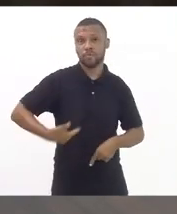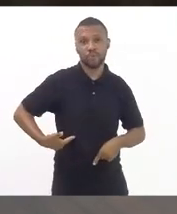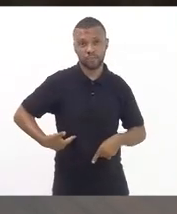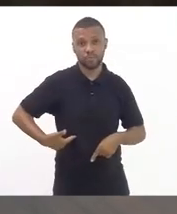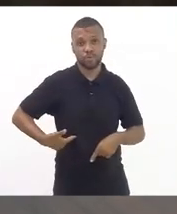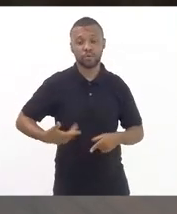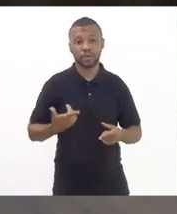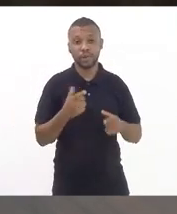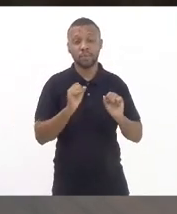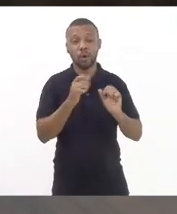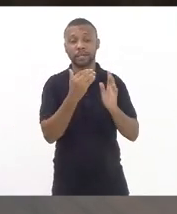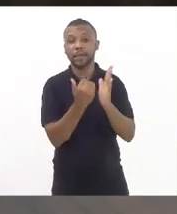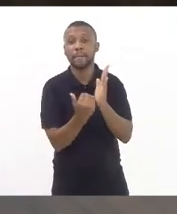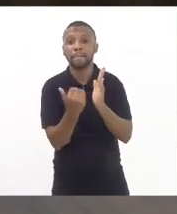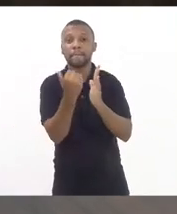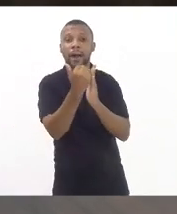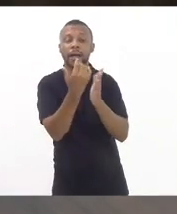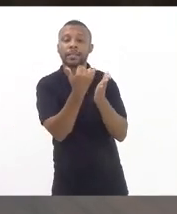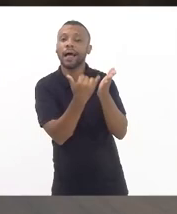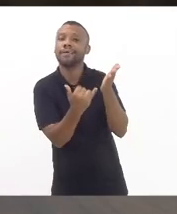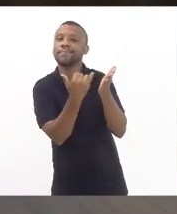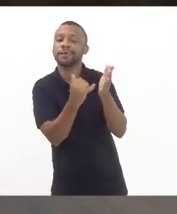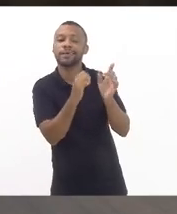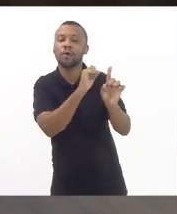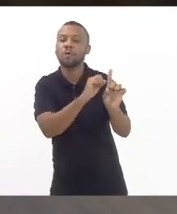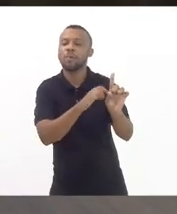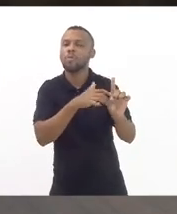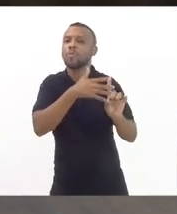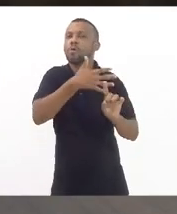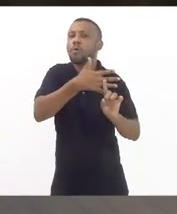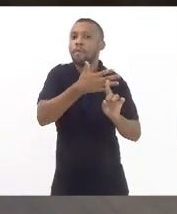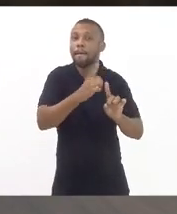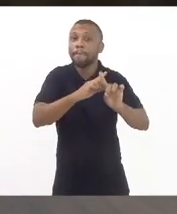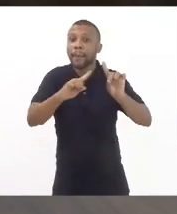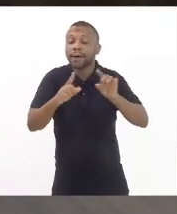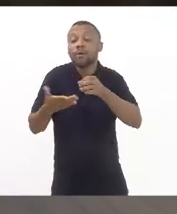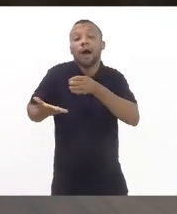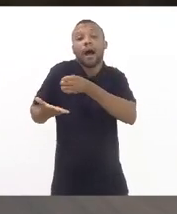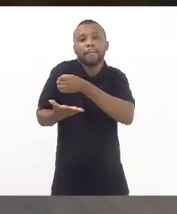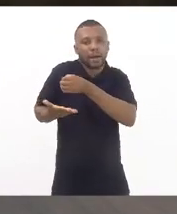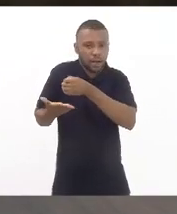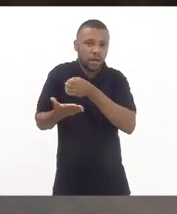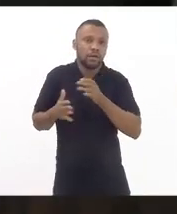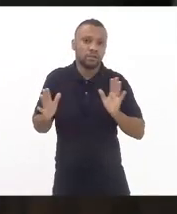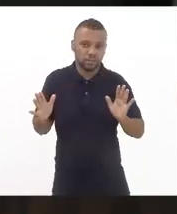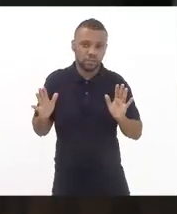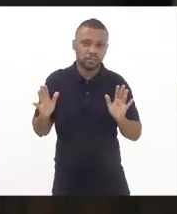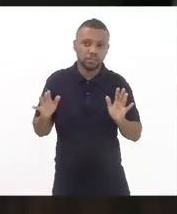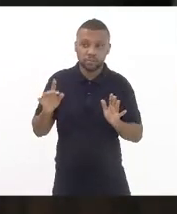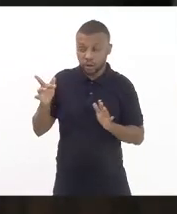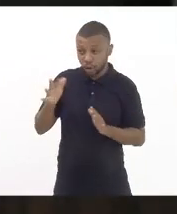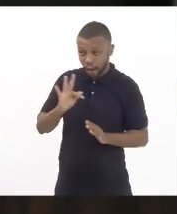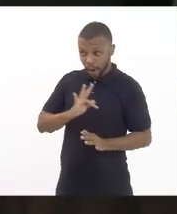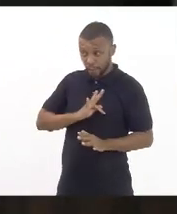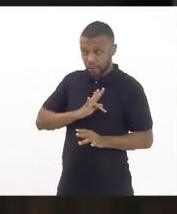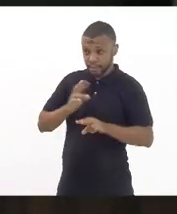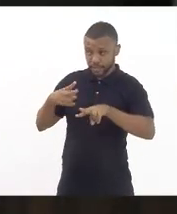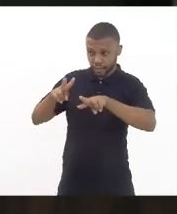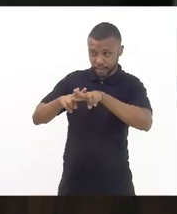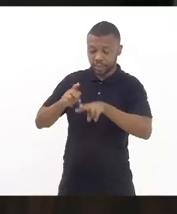inflação. Mas vamos partir da premissa... Mas estão excedendo, no caso da Polícia Penal está